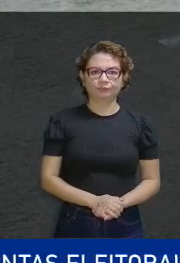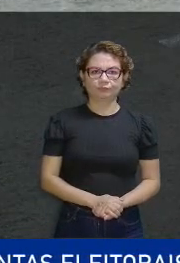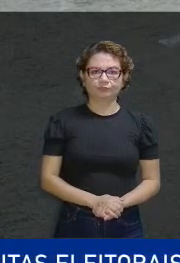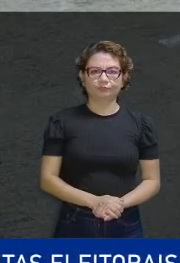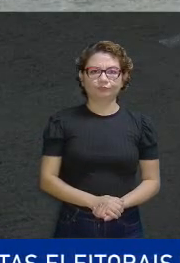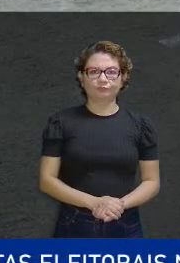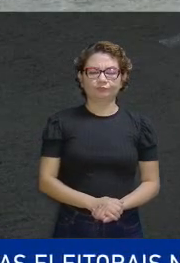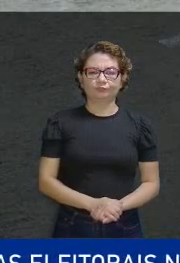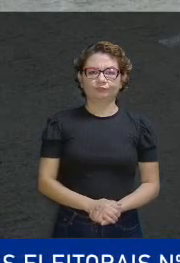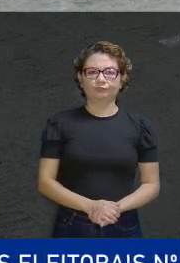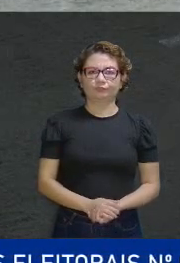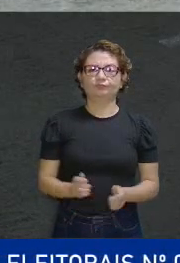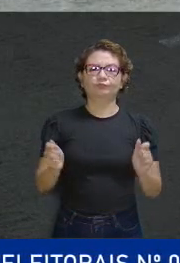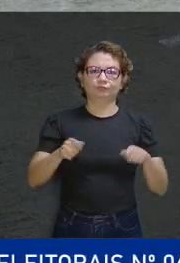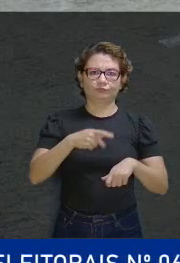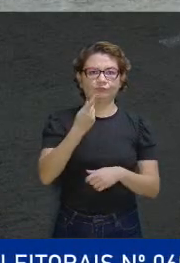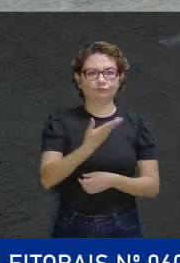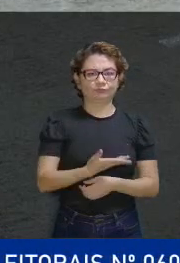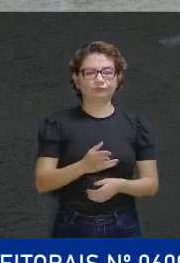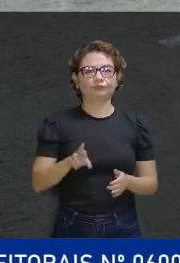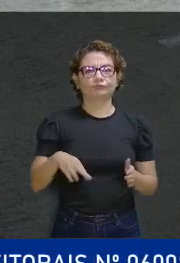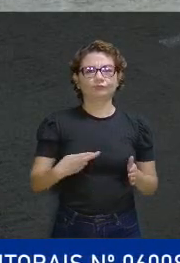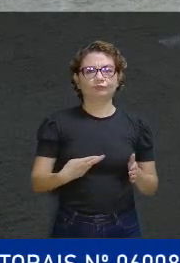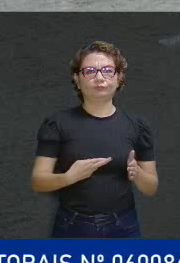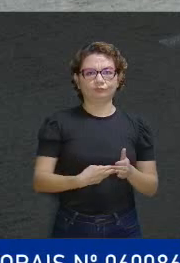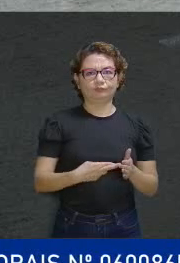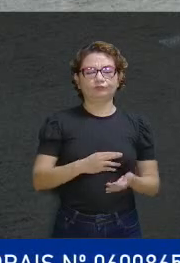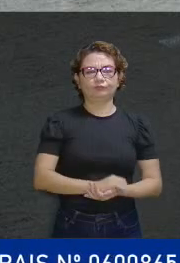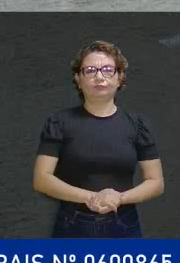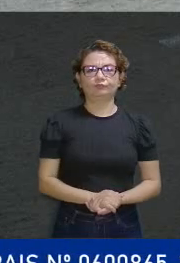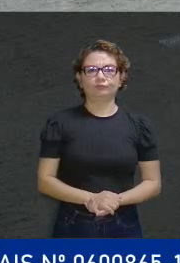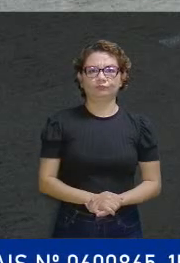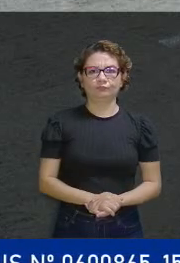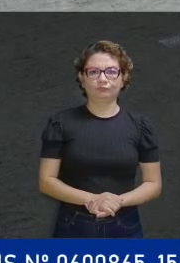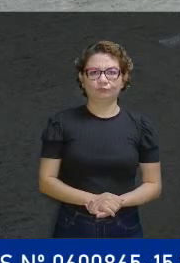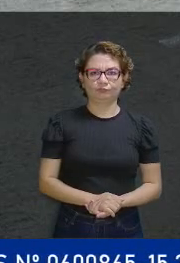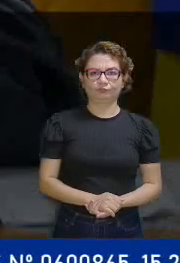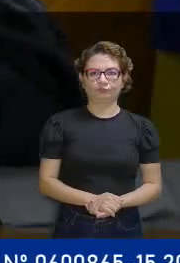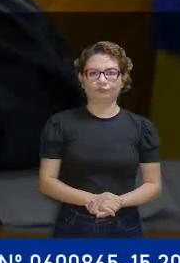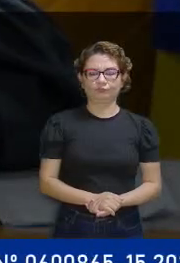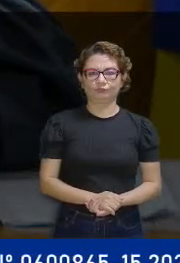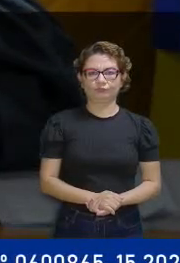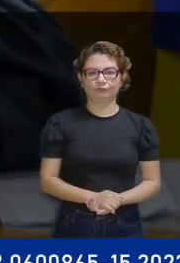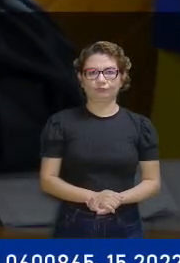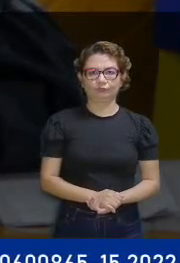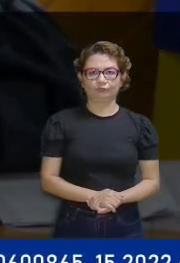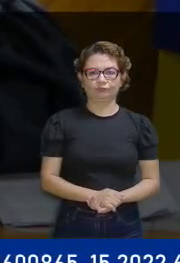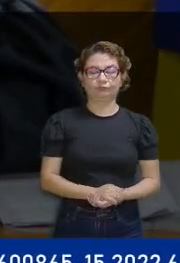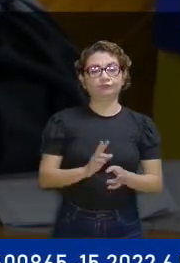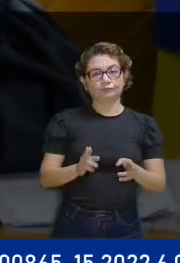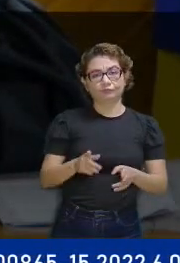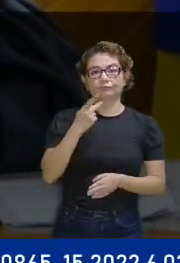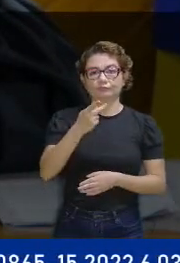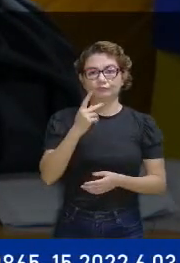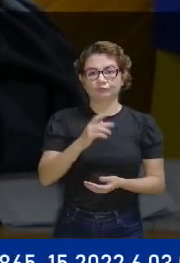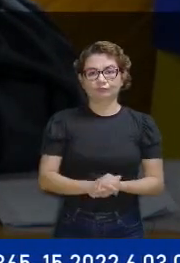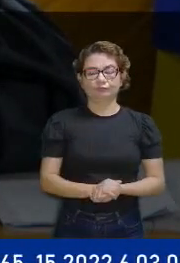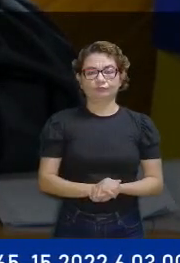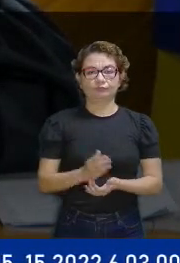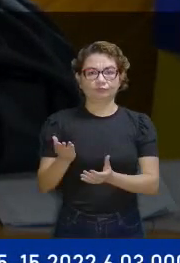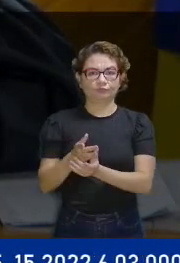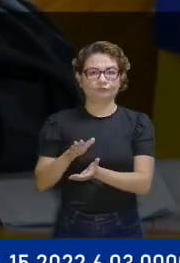Excelência. Devolvo então, Imagem a ampla do palavra ao plenário. relator. Conforme relatado, os autos